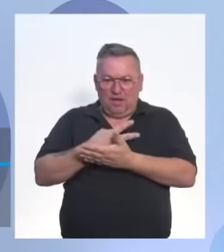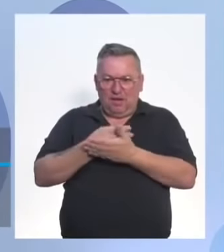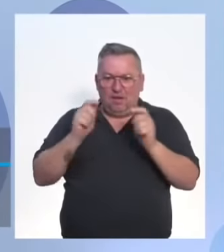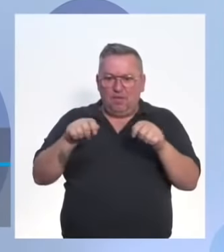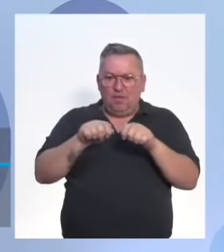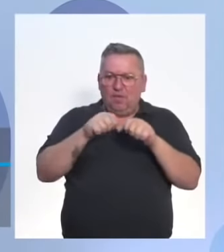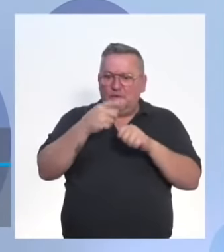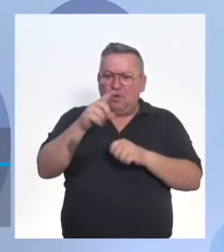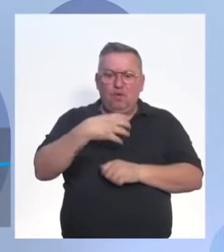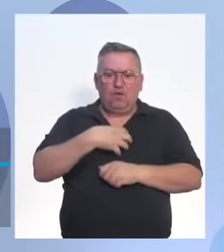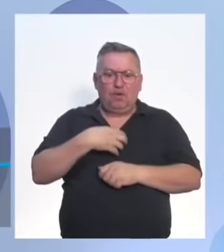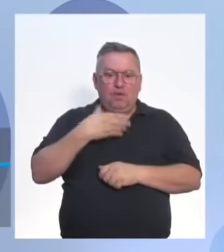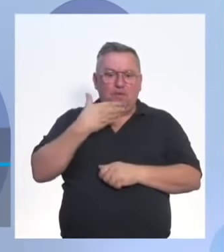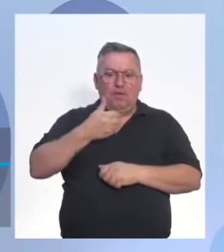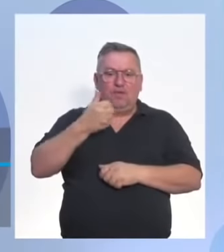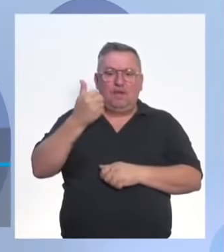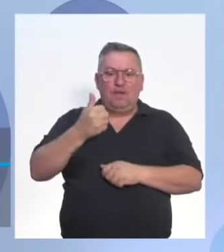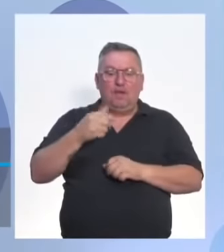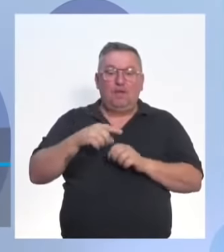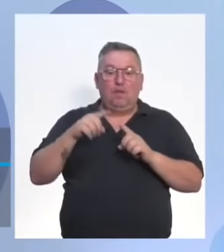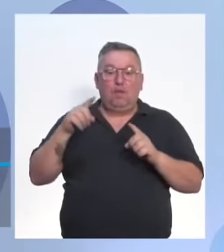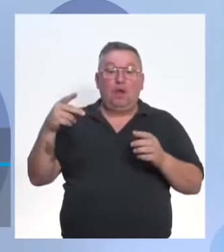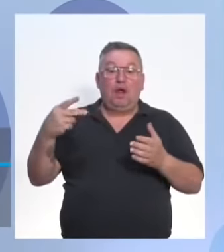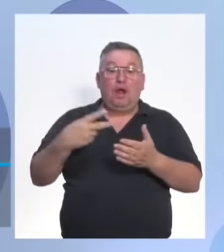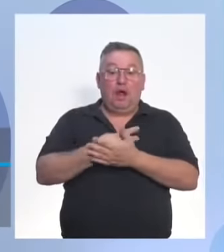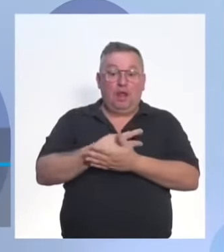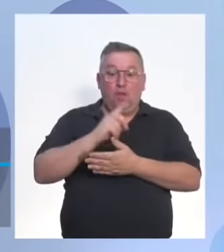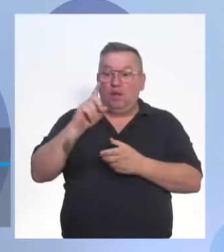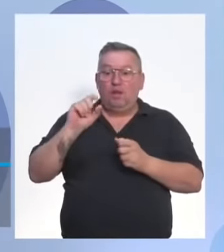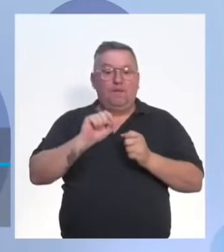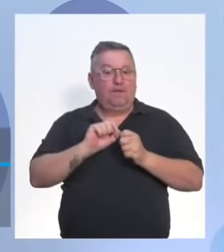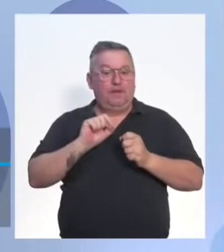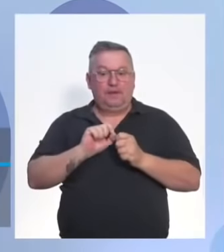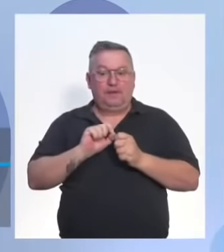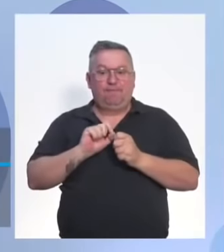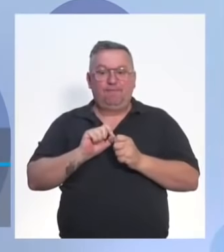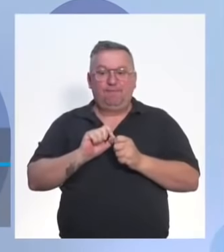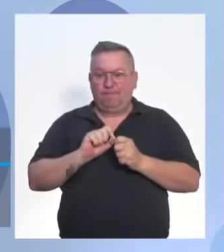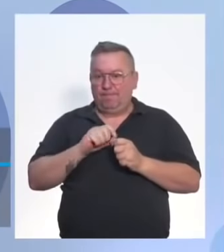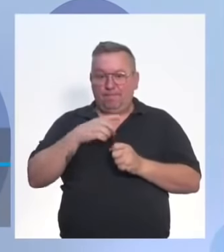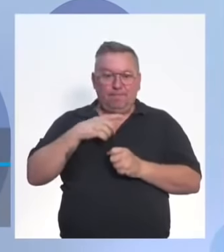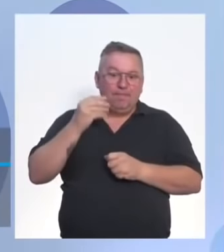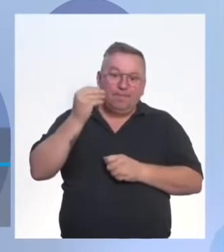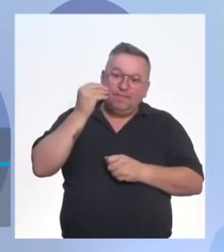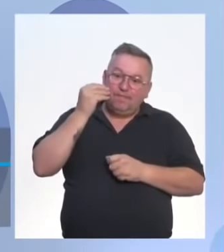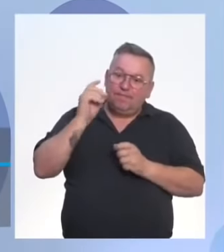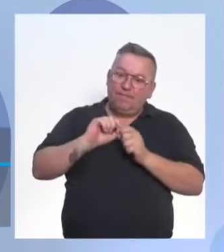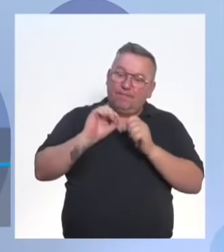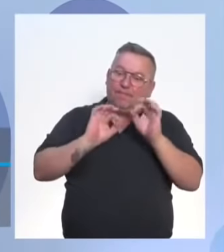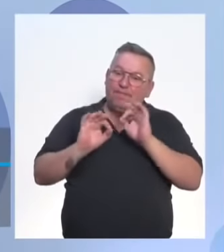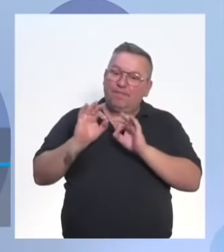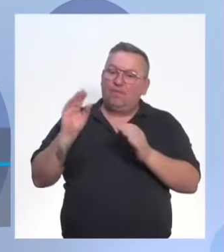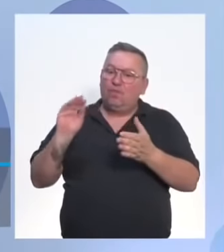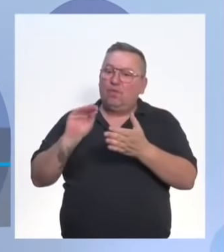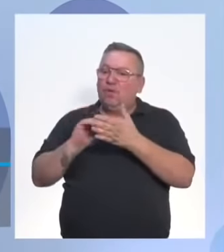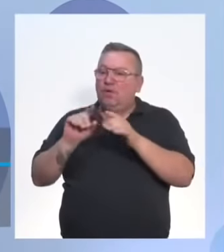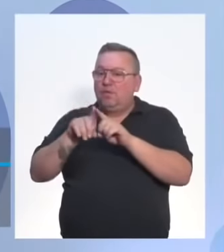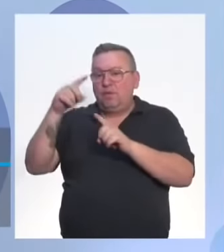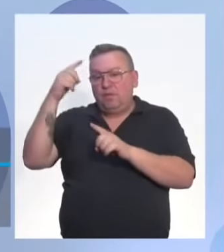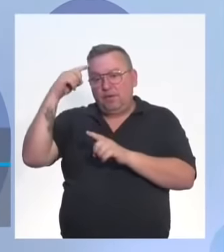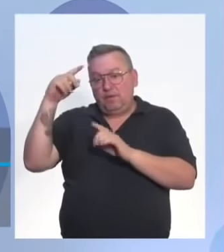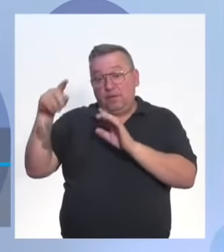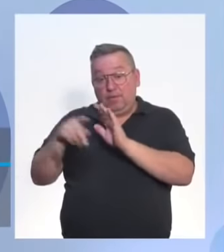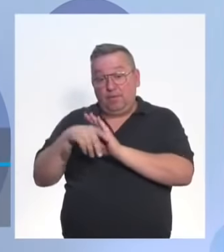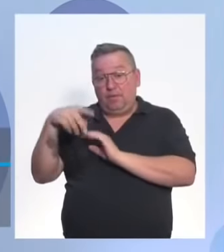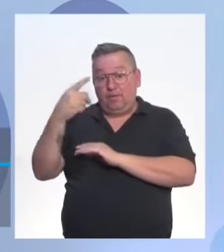da forma que vocês acharem mais fácil. O errado é não fazer. Então, tentem sempre, elaborem, coloquem lá o pensamento de